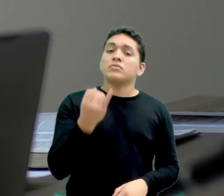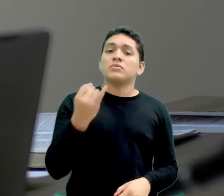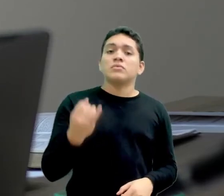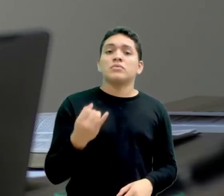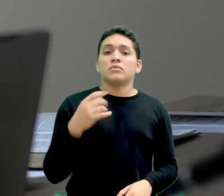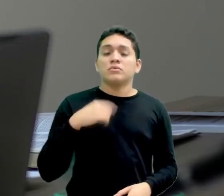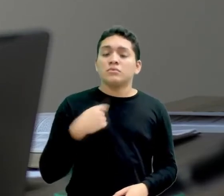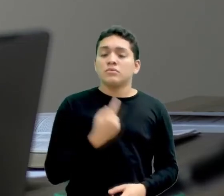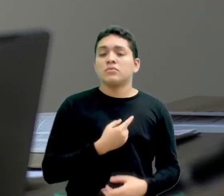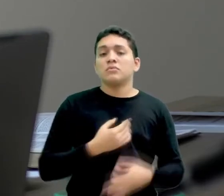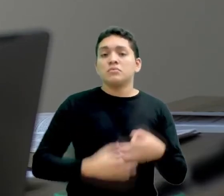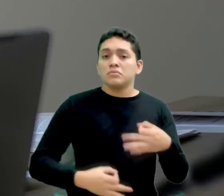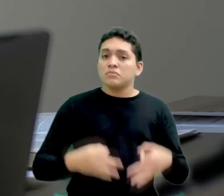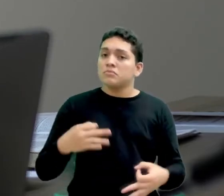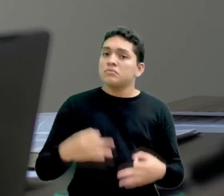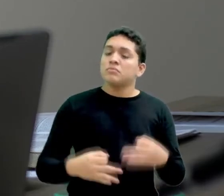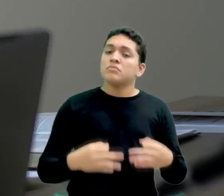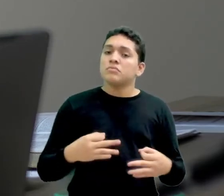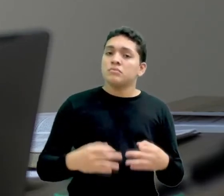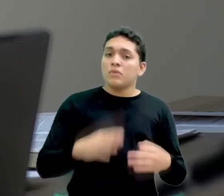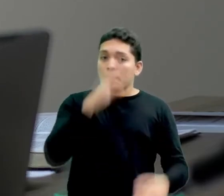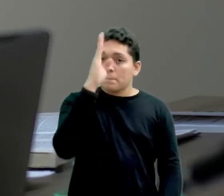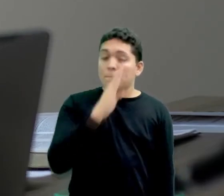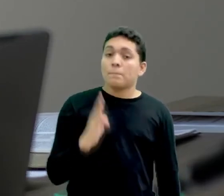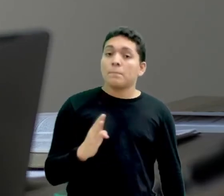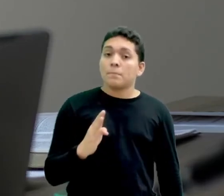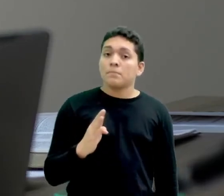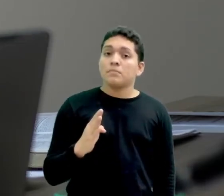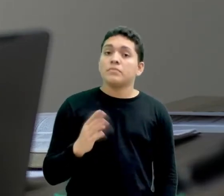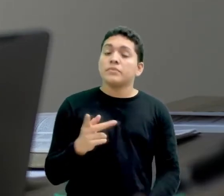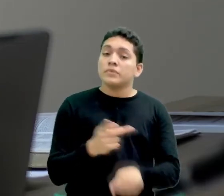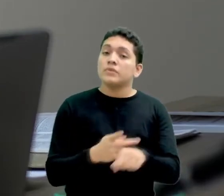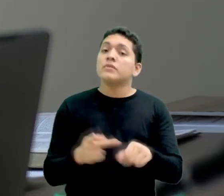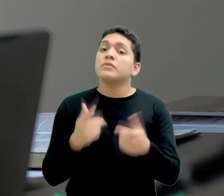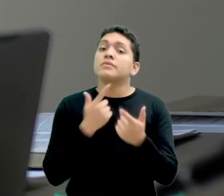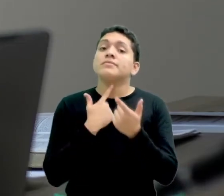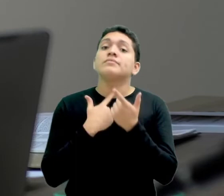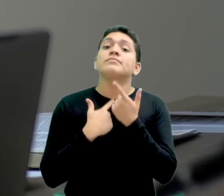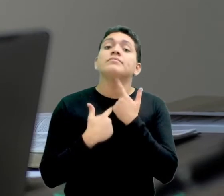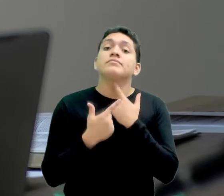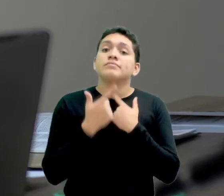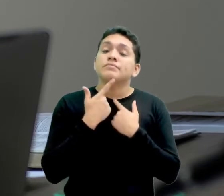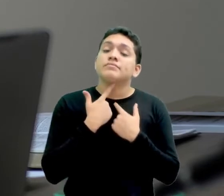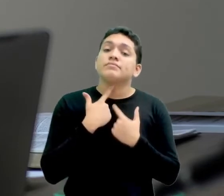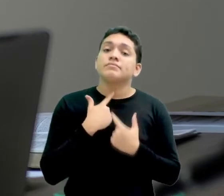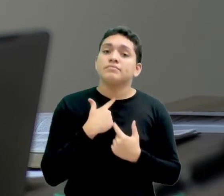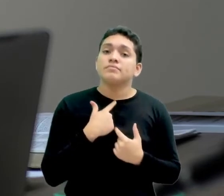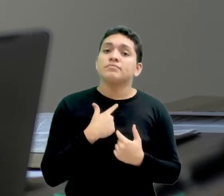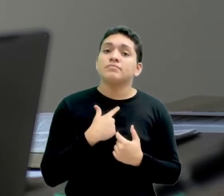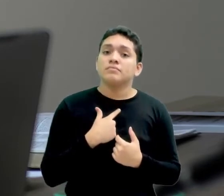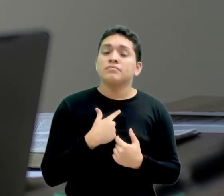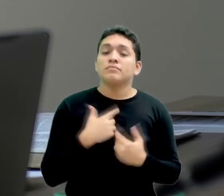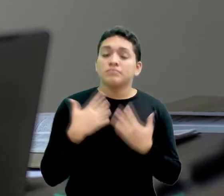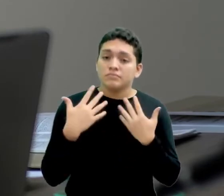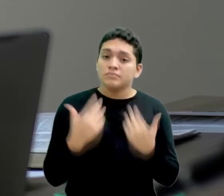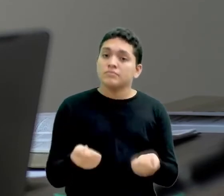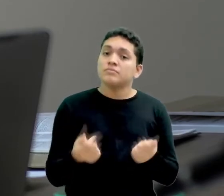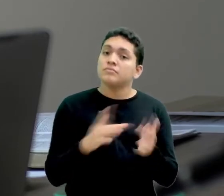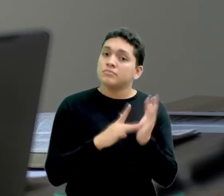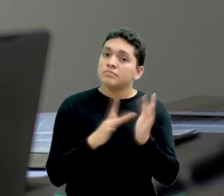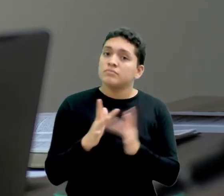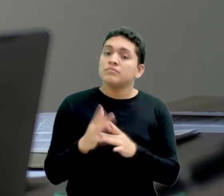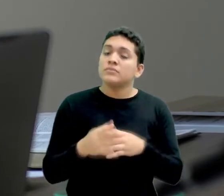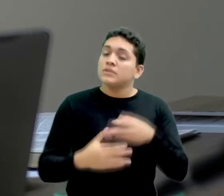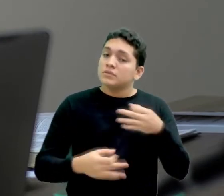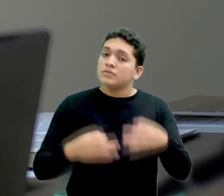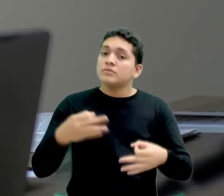nossa justiça brasileira, se busca, não, se deve se buscar a conciliação. Né? A